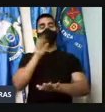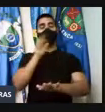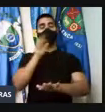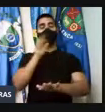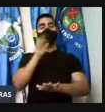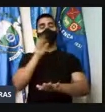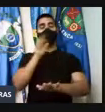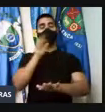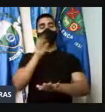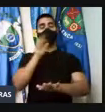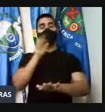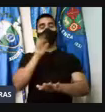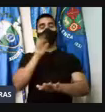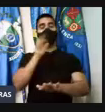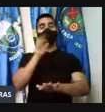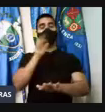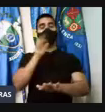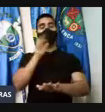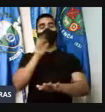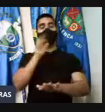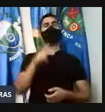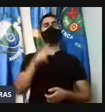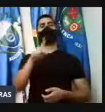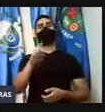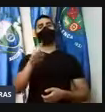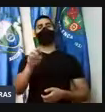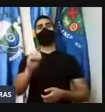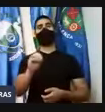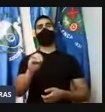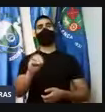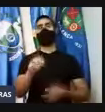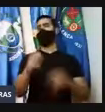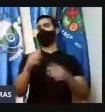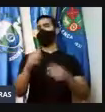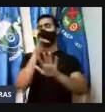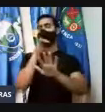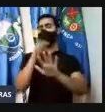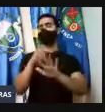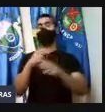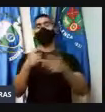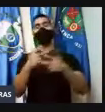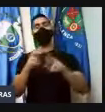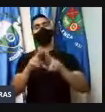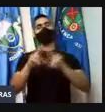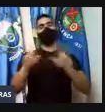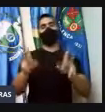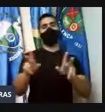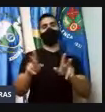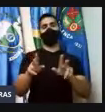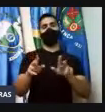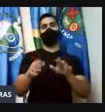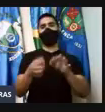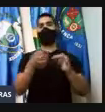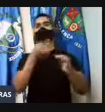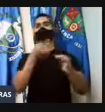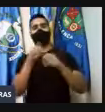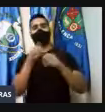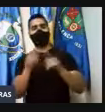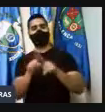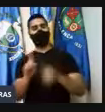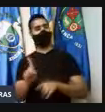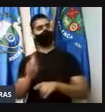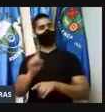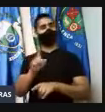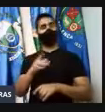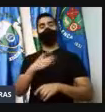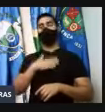vereador Pedro Graça pelo seguinte: é completamente diferente a posição e a postura, para mim, no